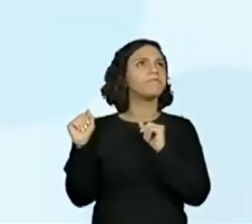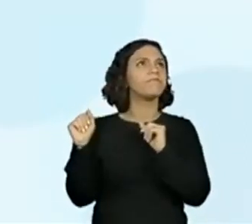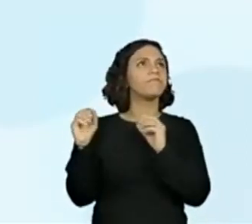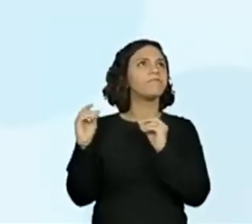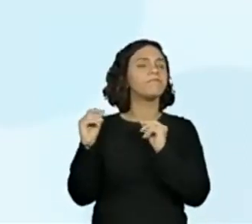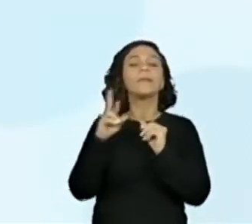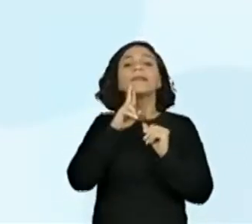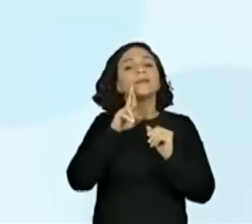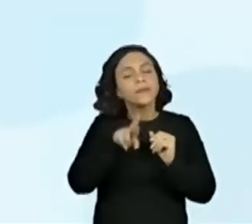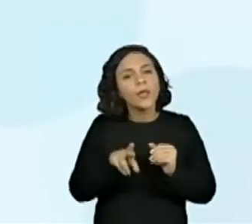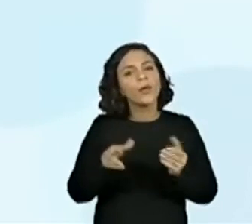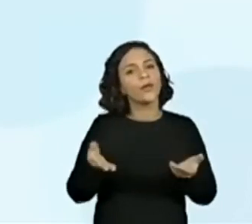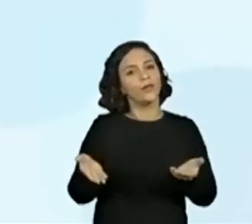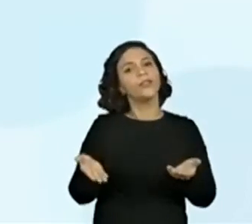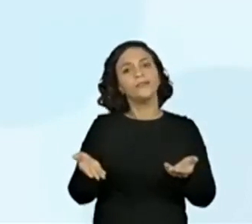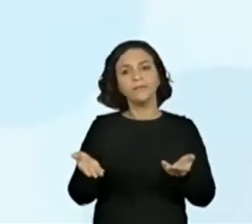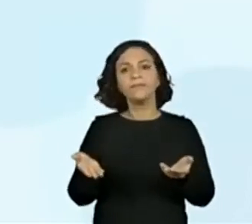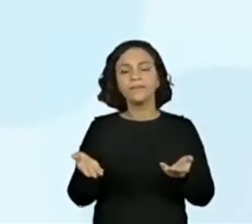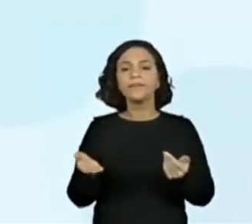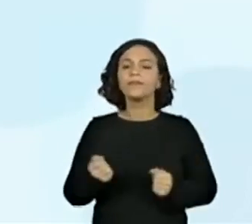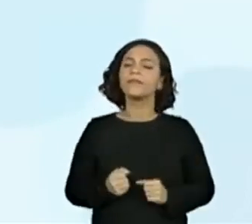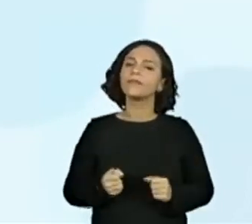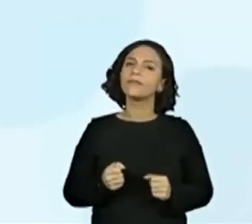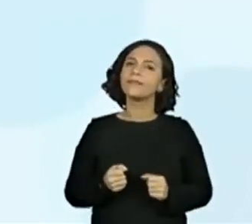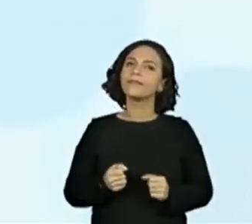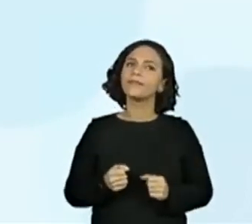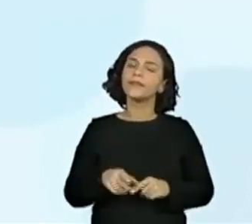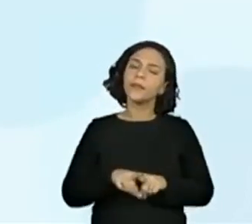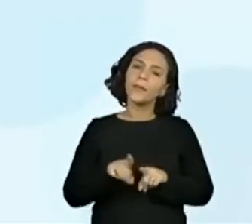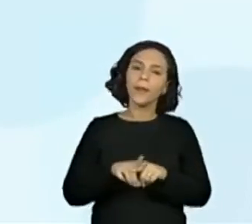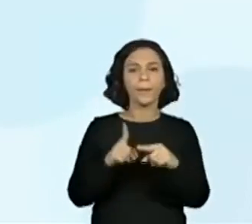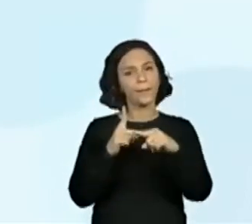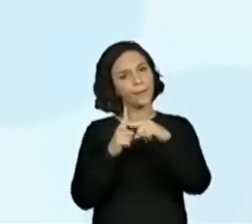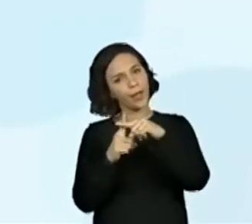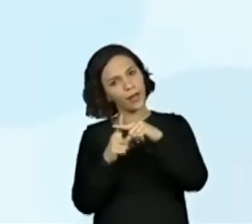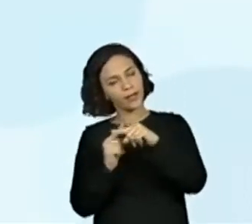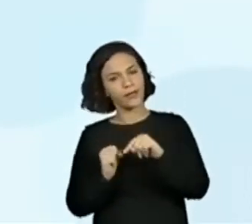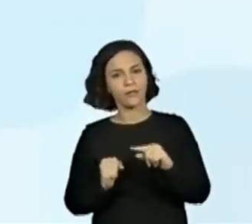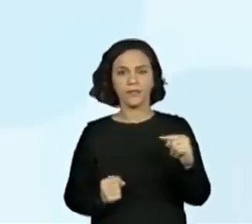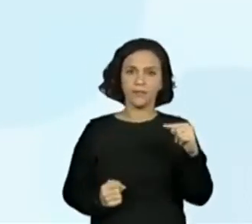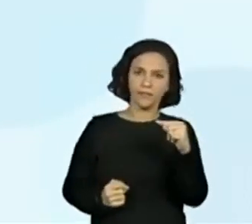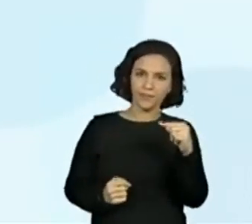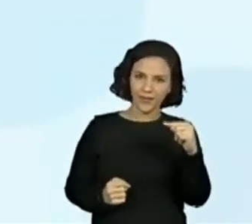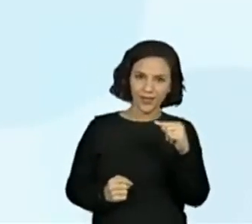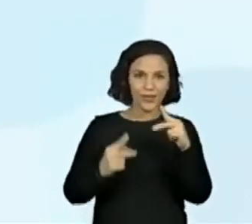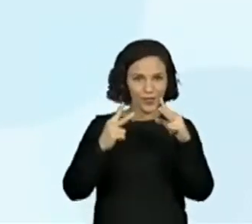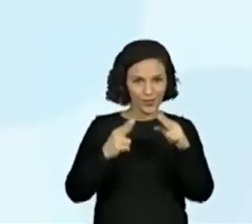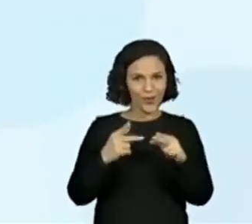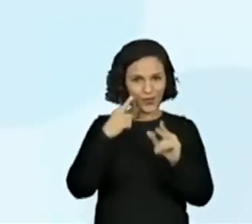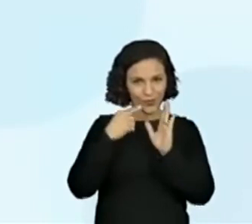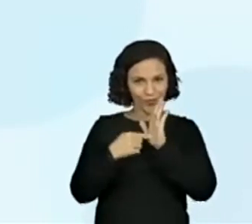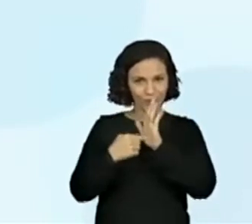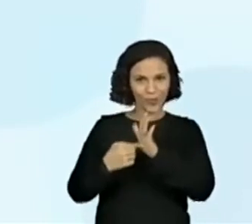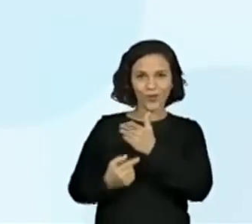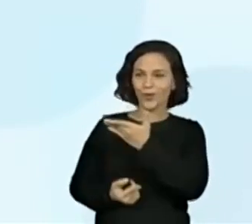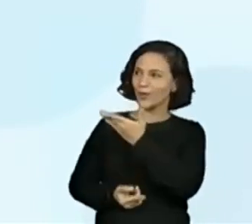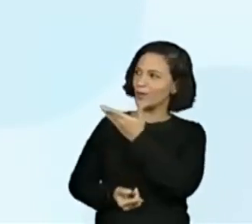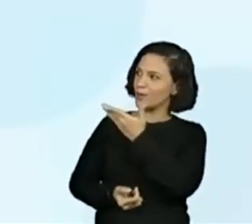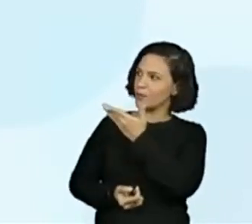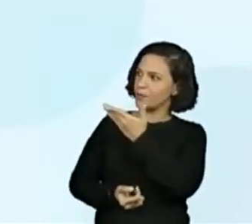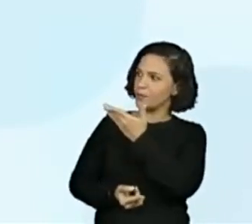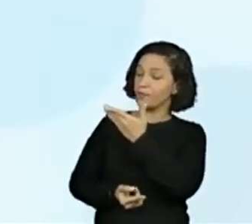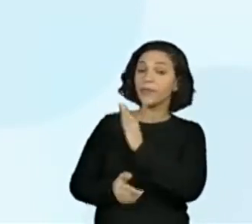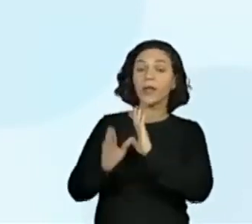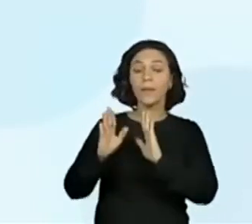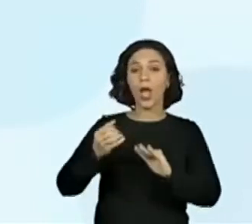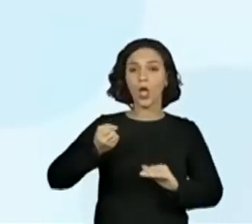no resultado desta operação, não é na soma ou na subtração, como aparece ali para nós. Mas o